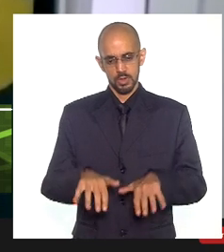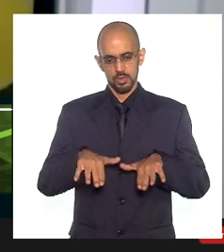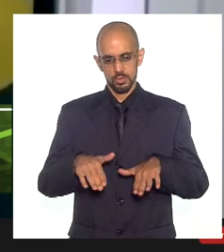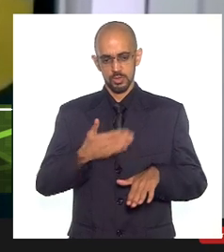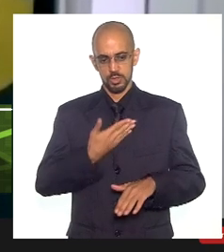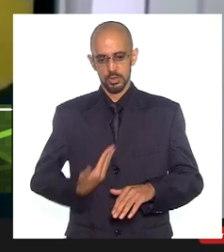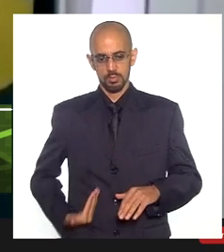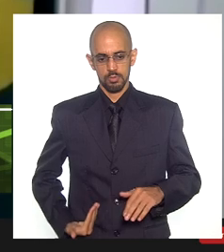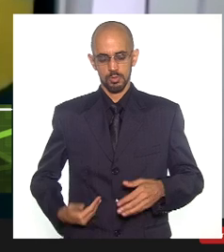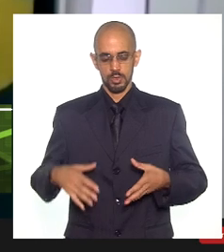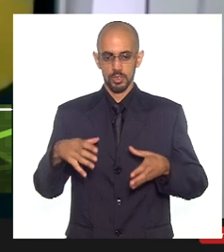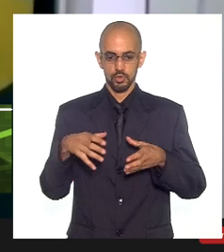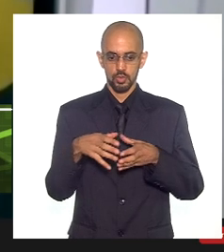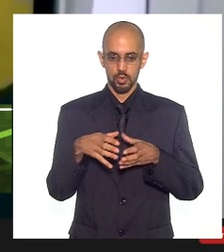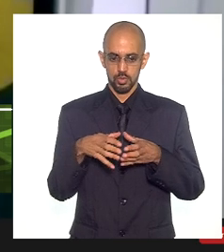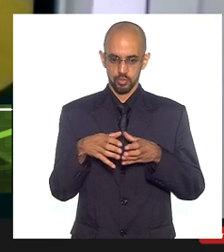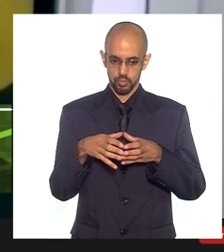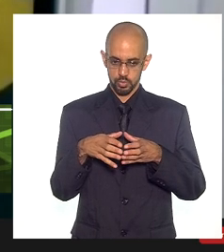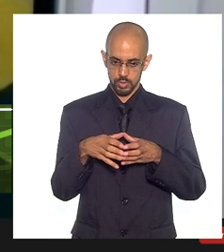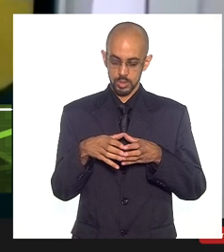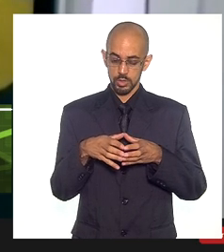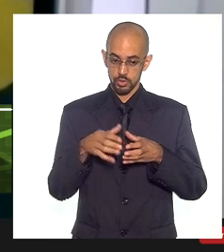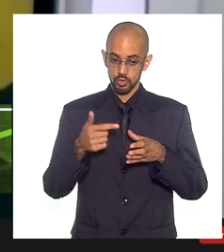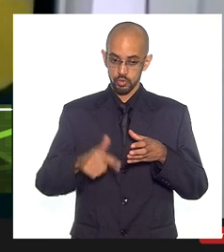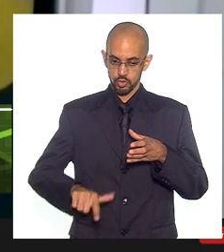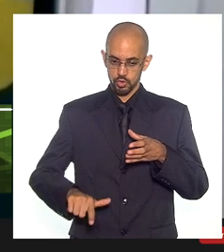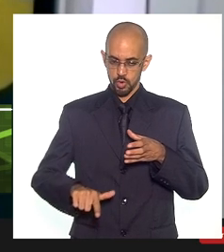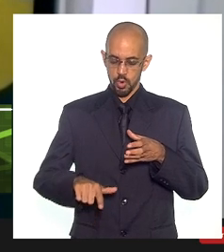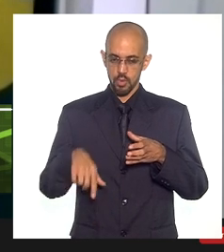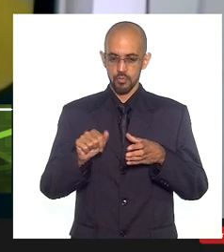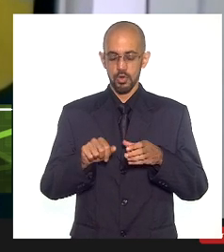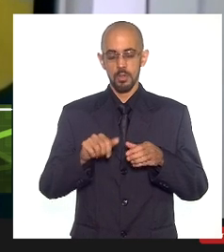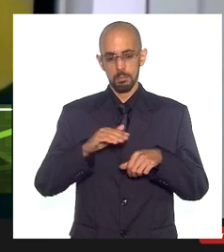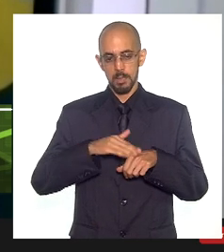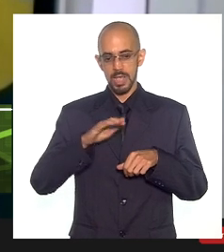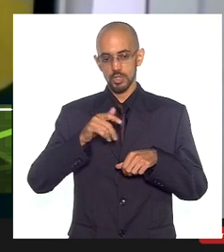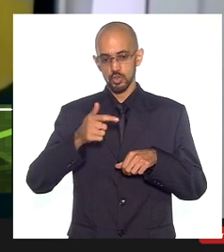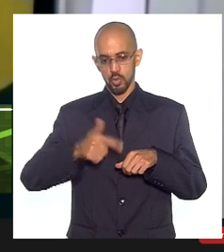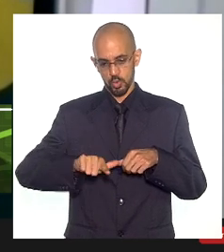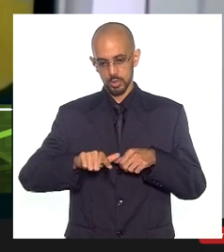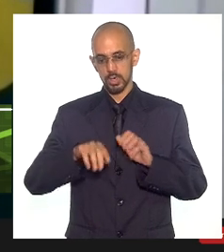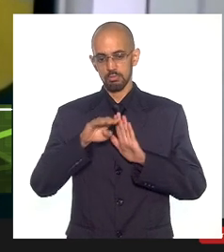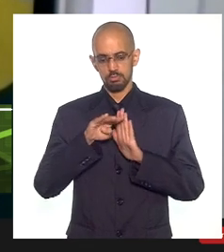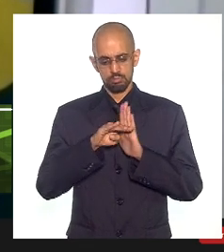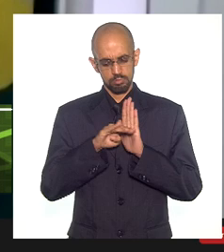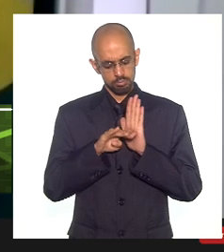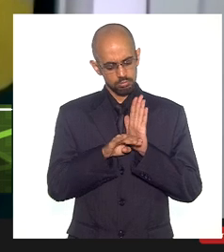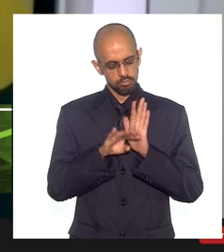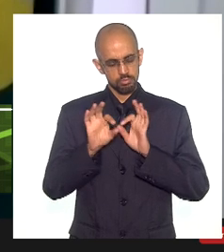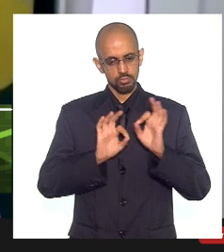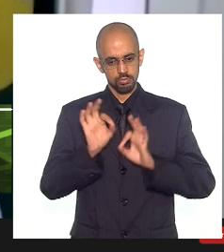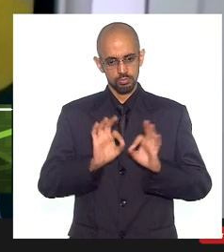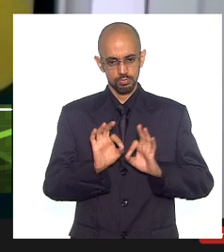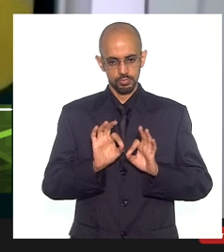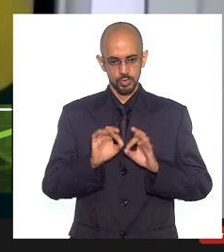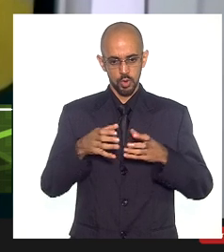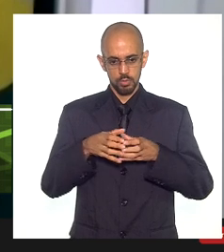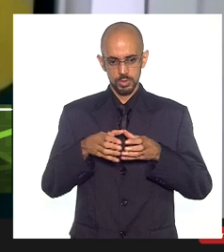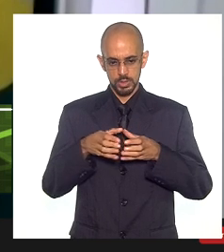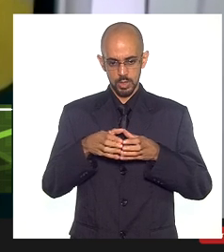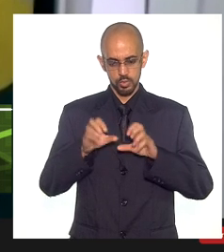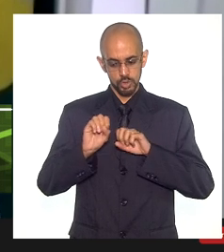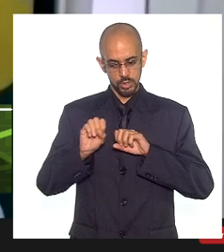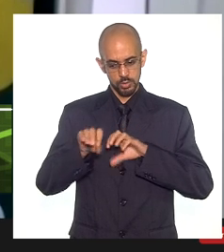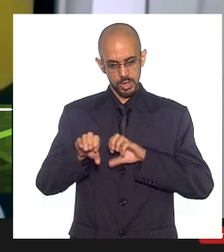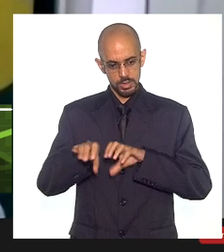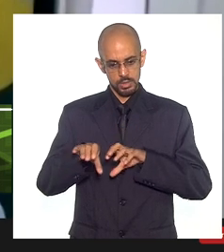pública conjunta, mais uma programada e organizada pelas comissões permanentes de educação e de ciência